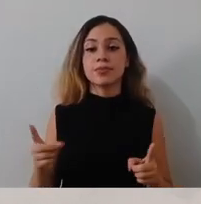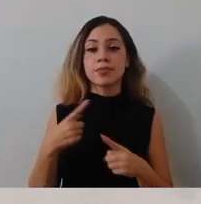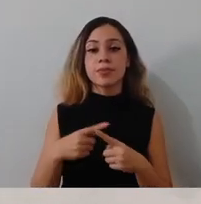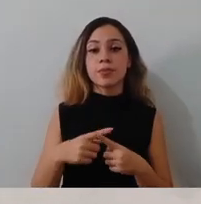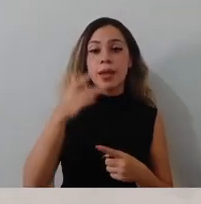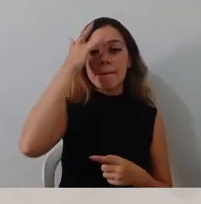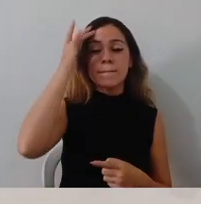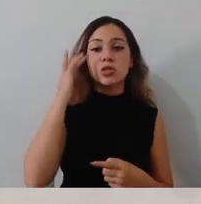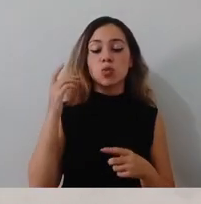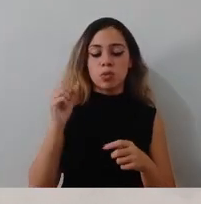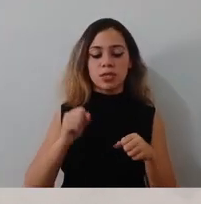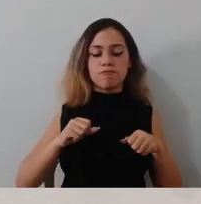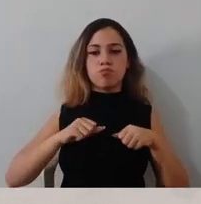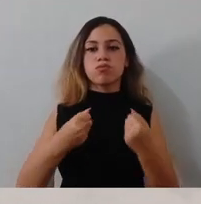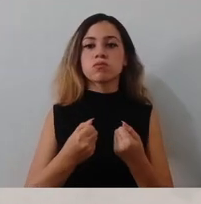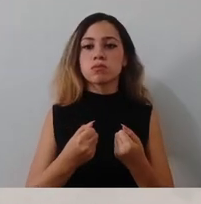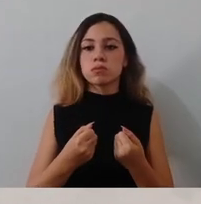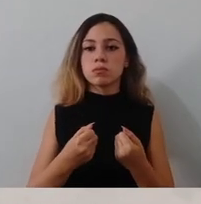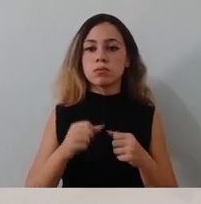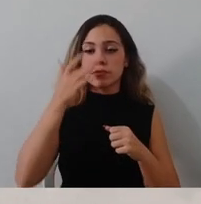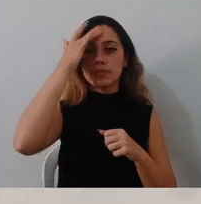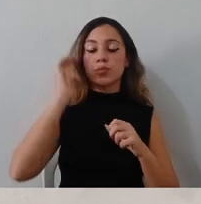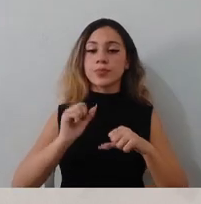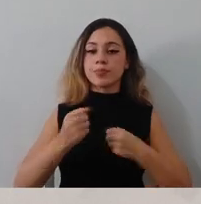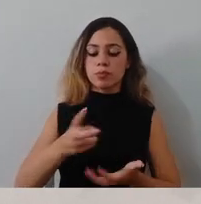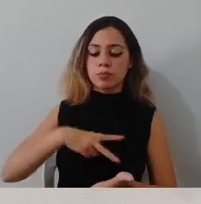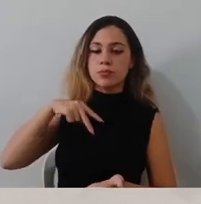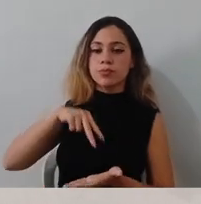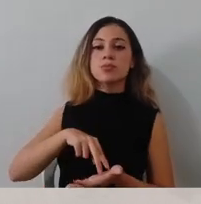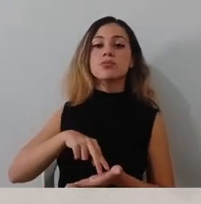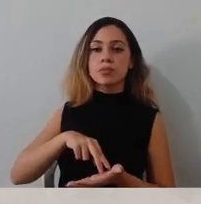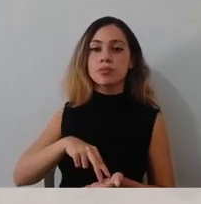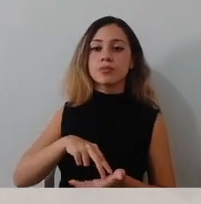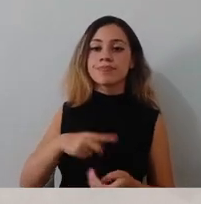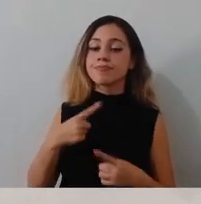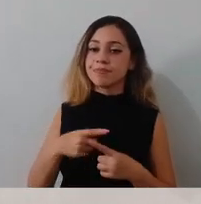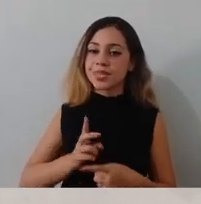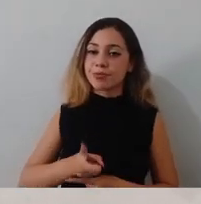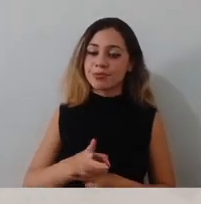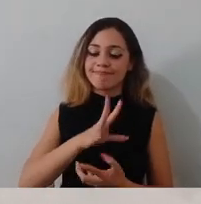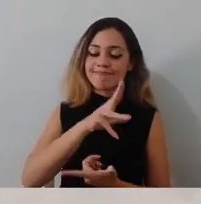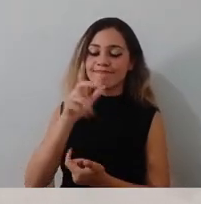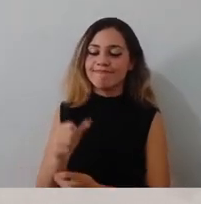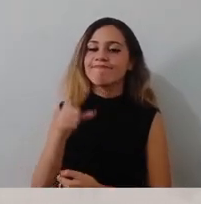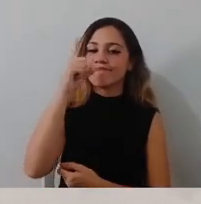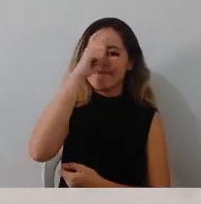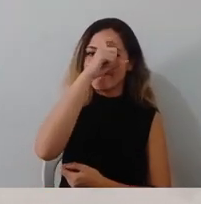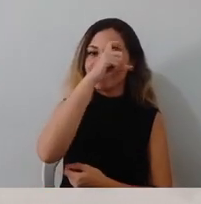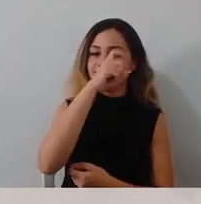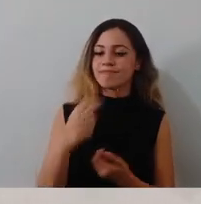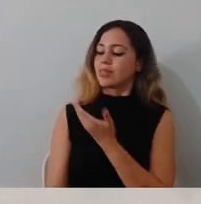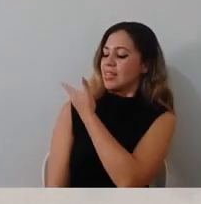que são pessoas com persistência. Que bonito. Persistência, porque persistir no mundo desse não é fácil,